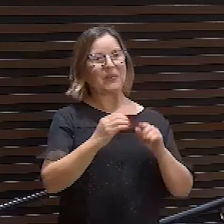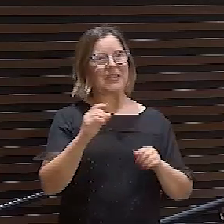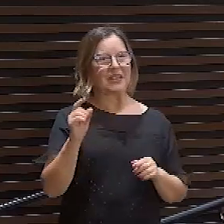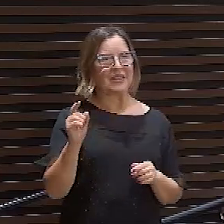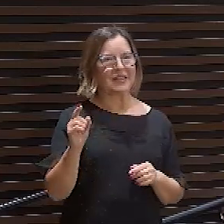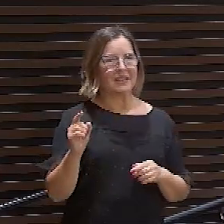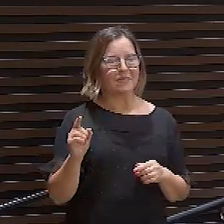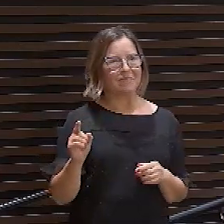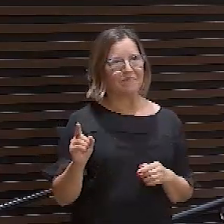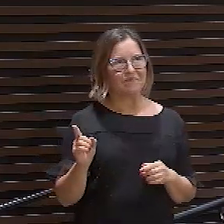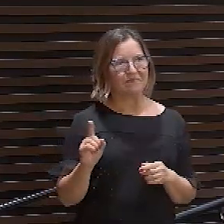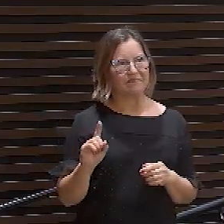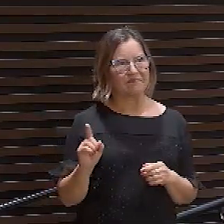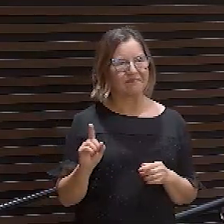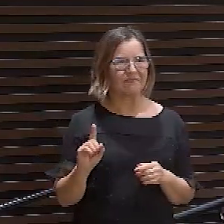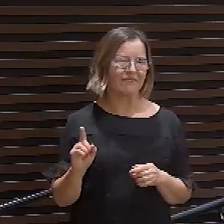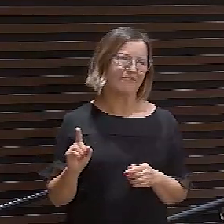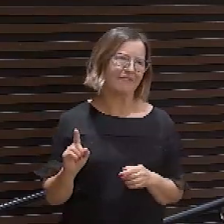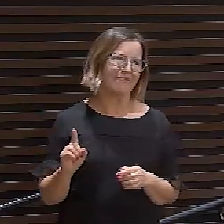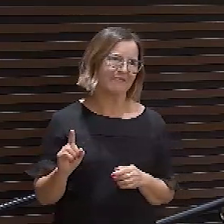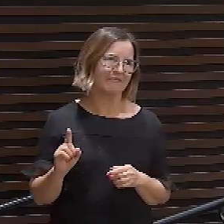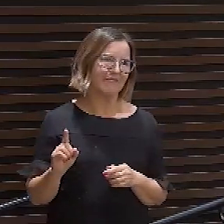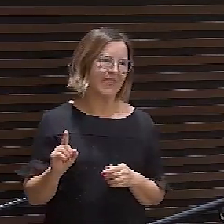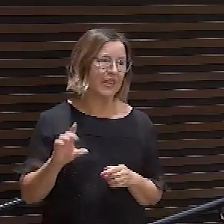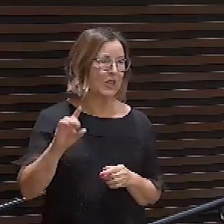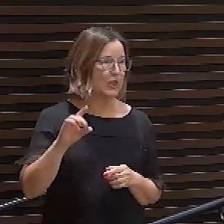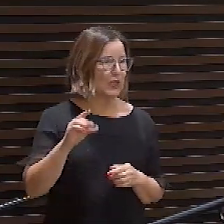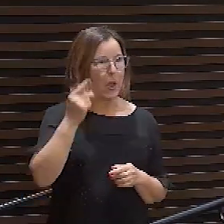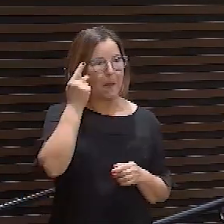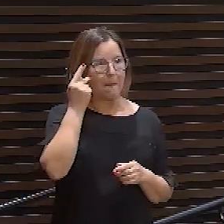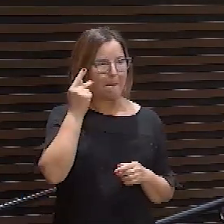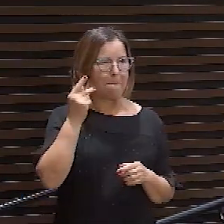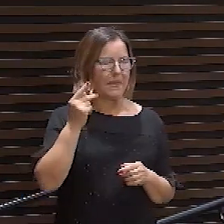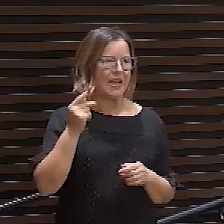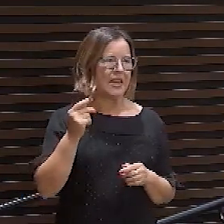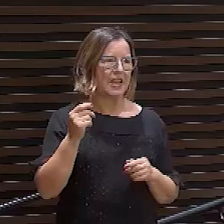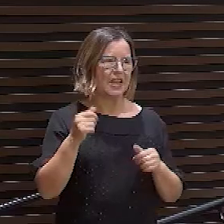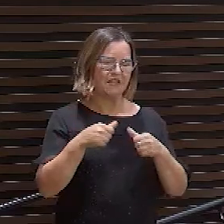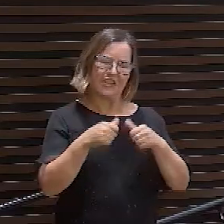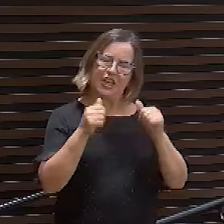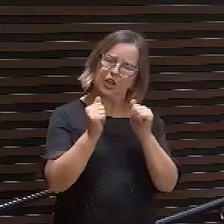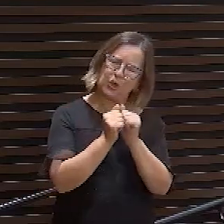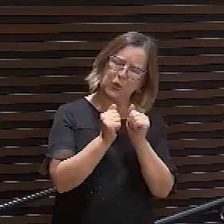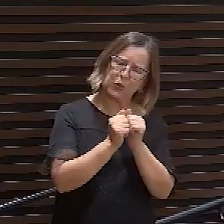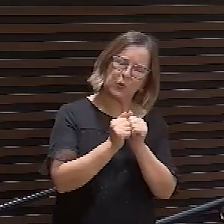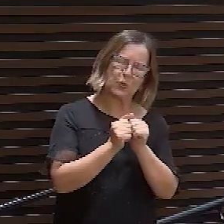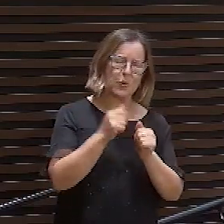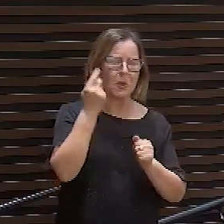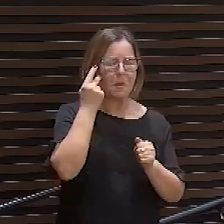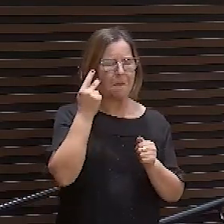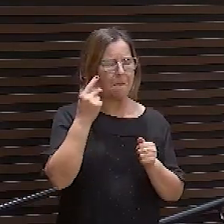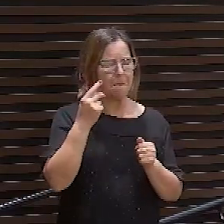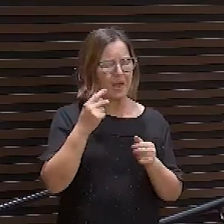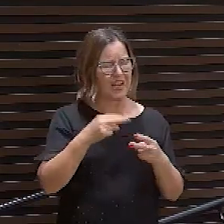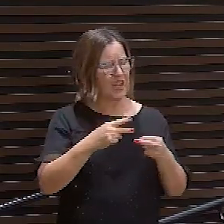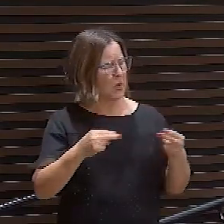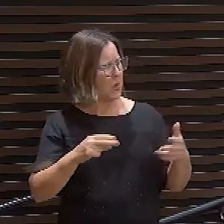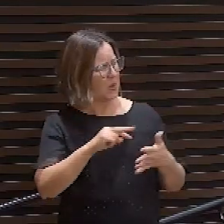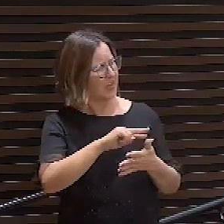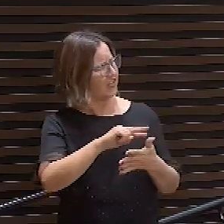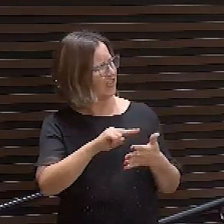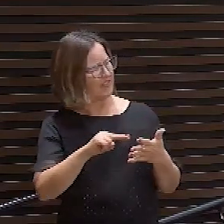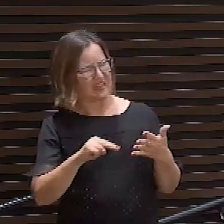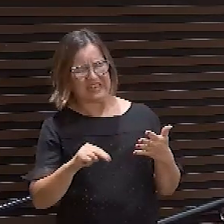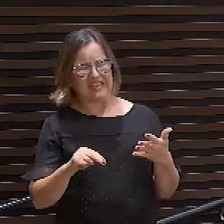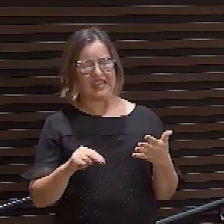meeting de nós estarmos reunidos para outras coisas